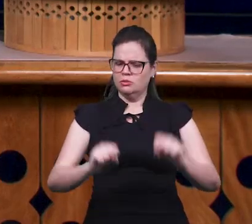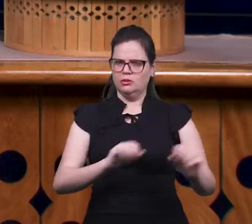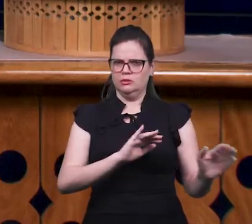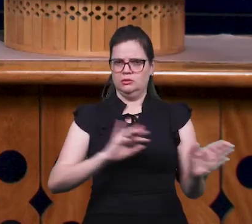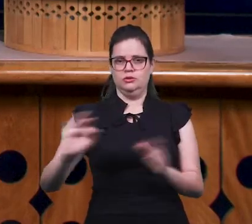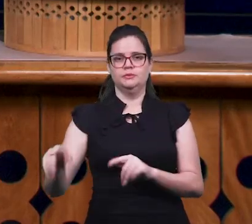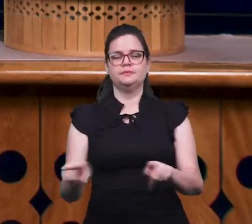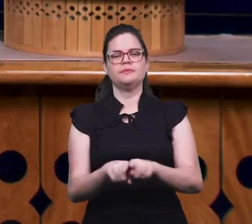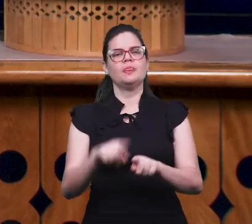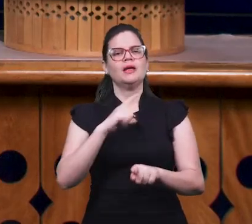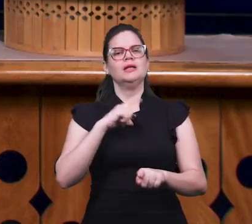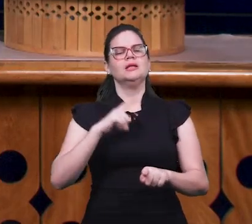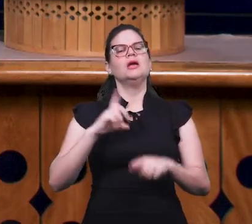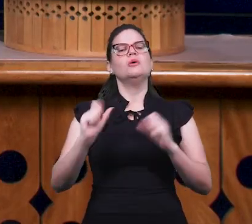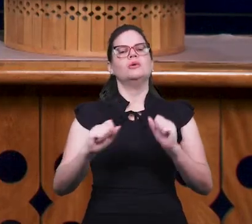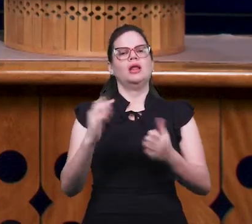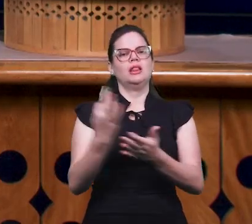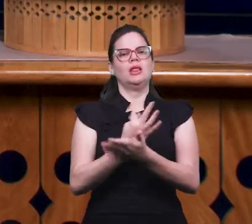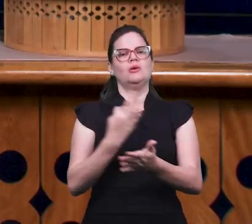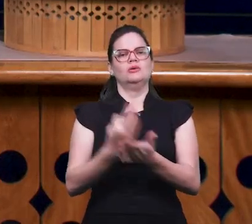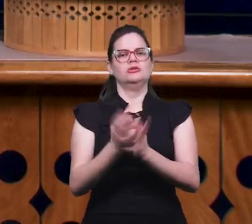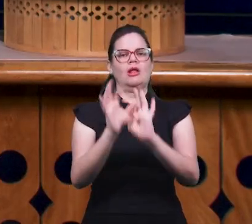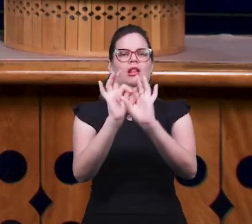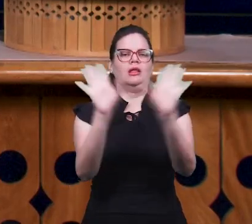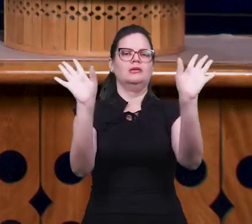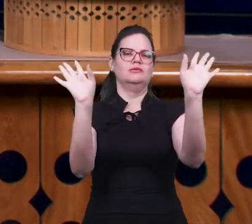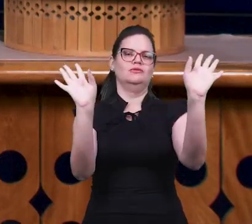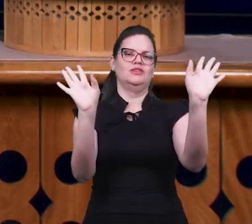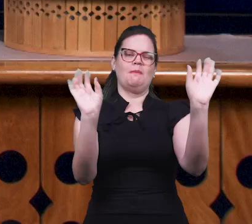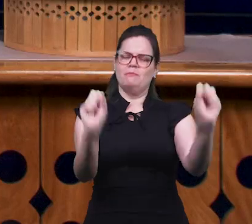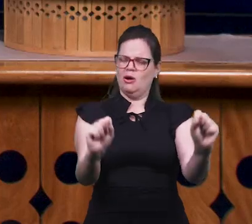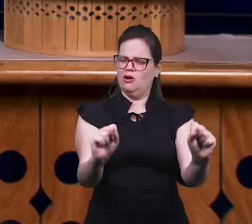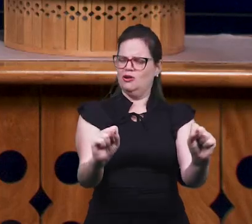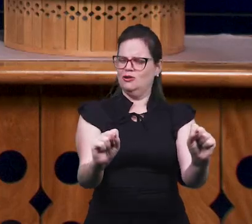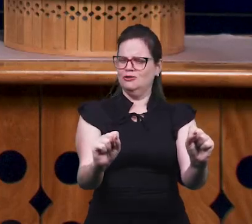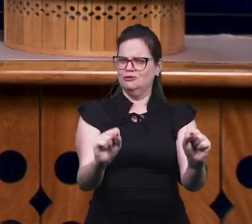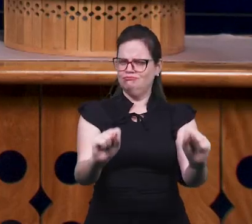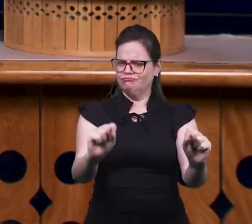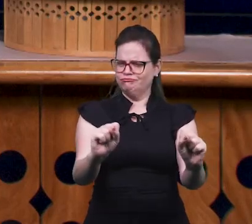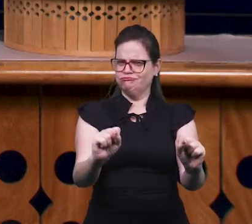temos a chamada teologia liberal, que negou tudo da palavra. Aí você vai ver,